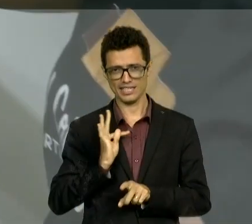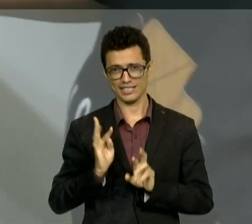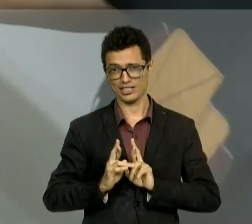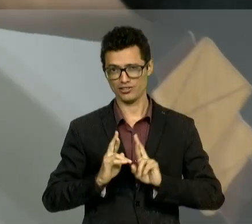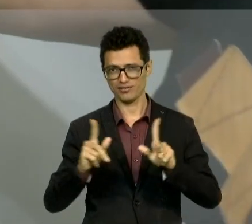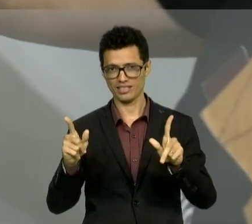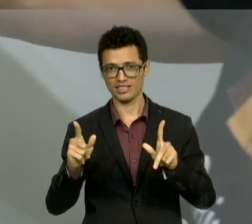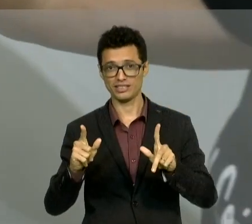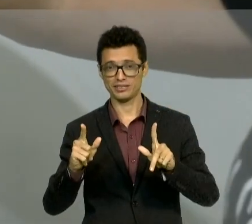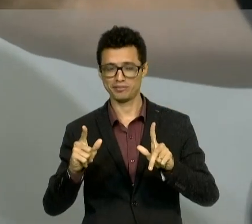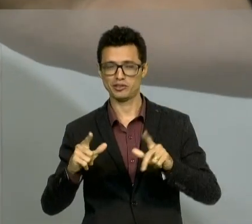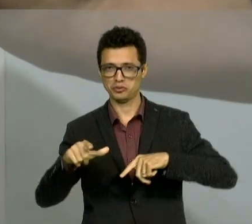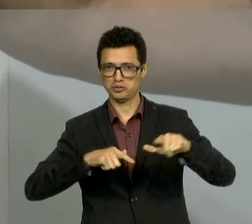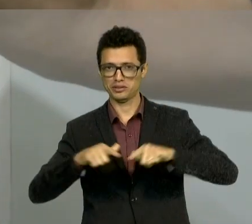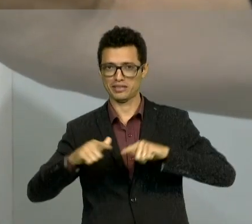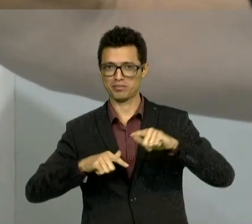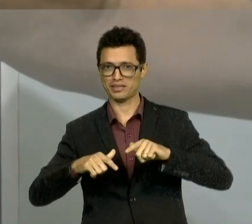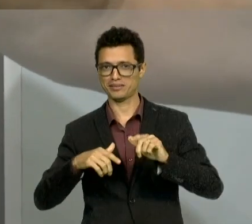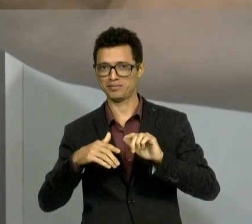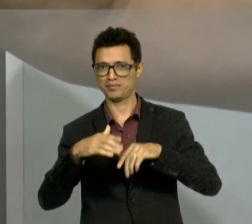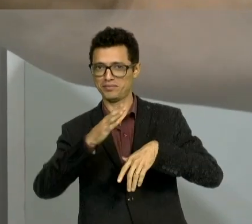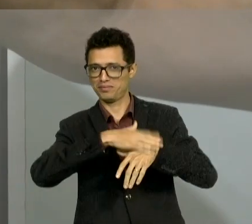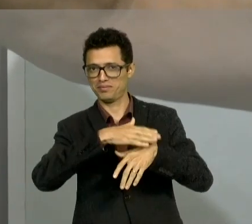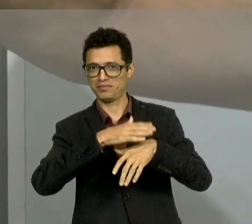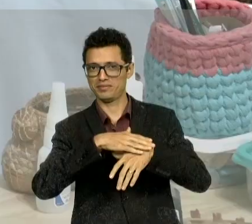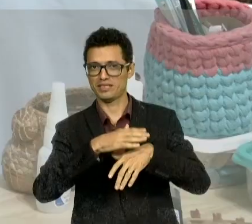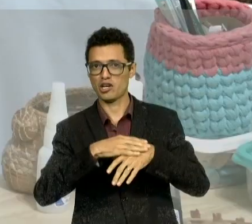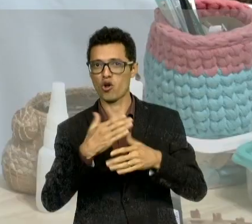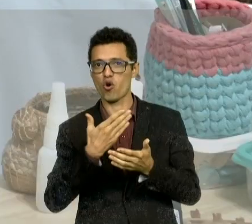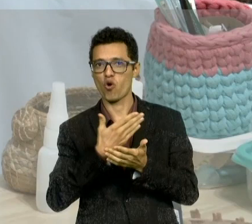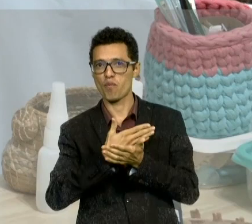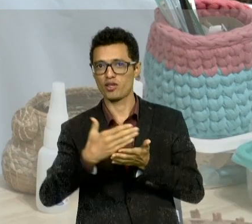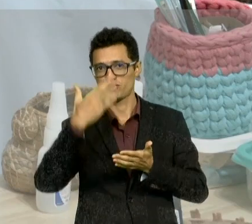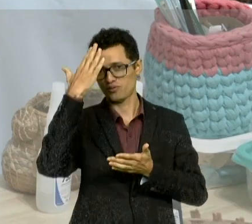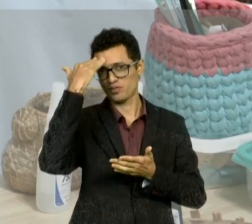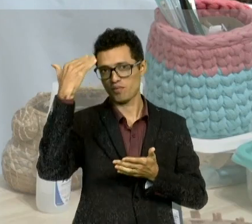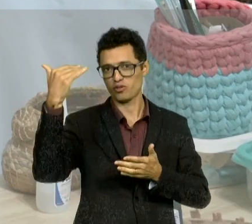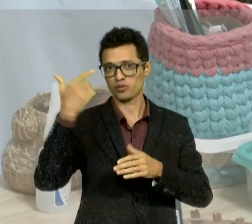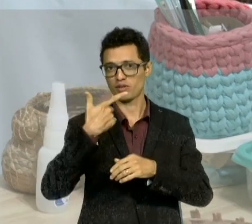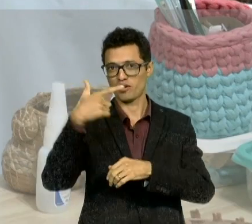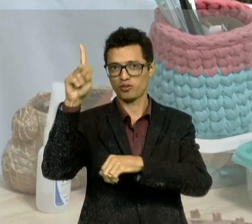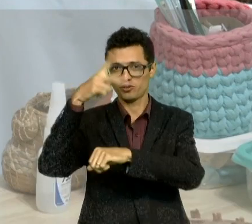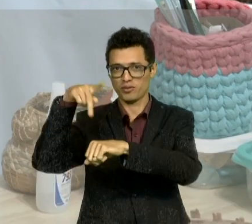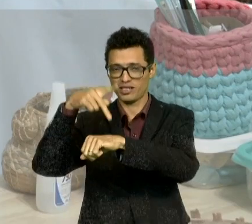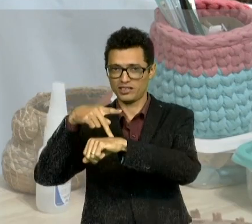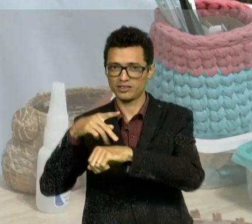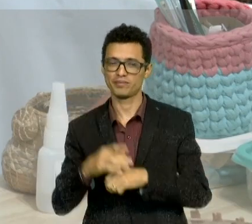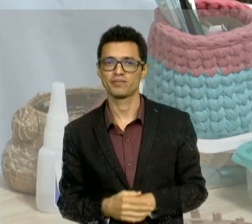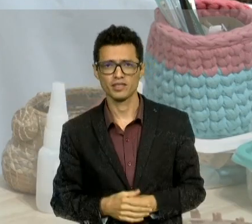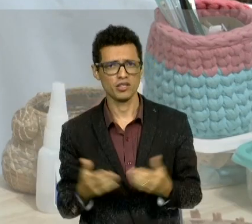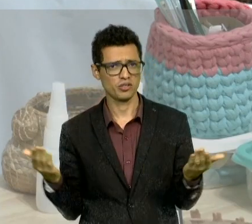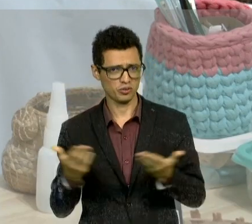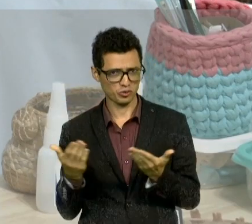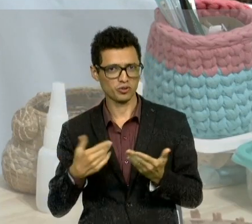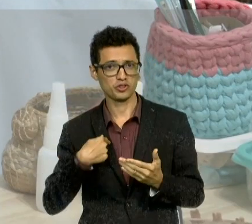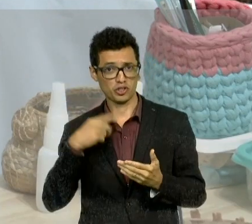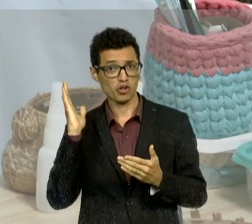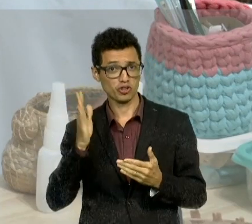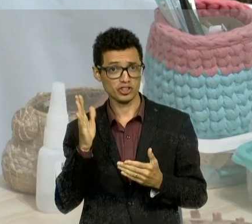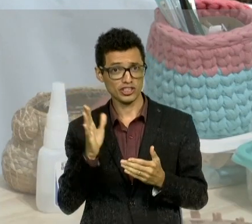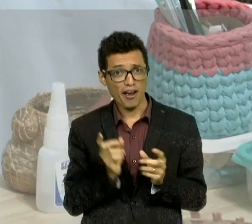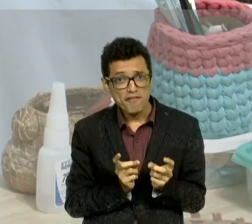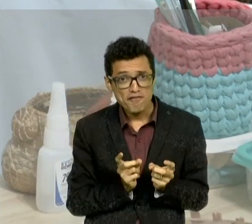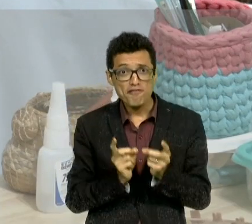da artesã começou também a ser reconhecido fora do Brasil. E hoje, graças a Deus, eu já faço uma exportação, que é a coisa